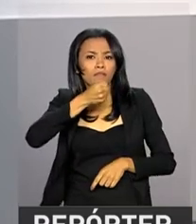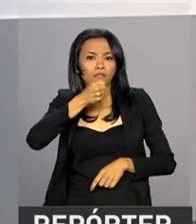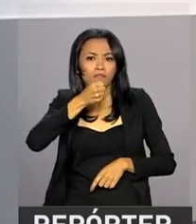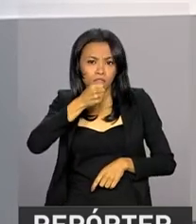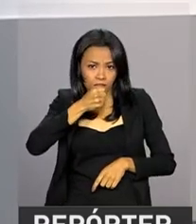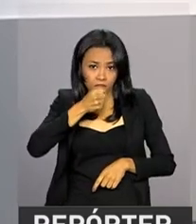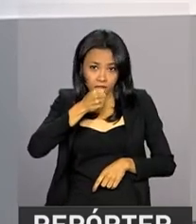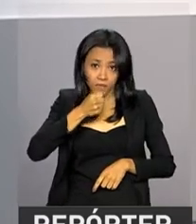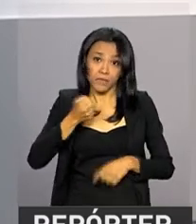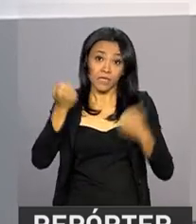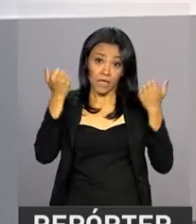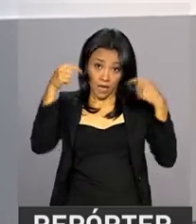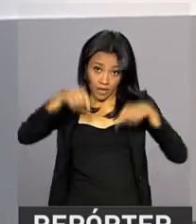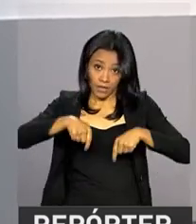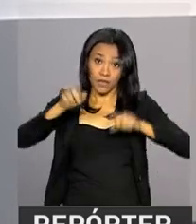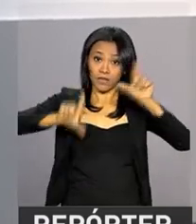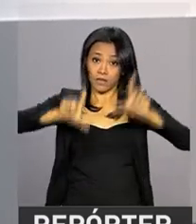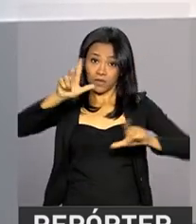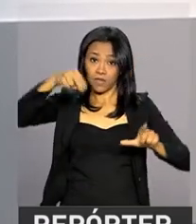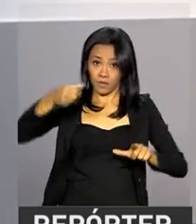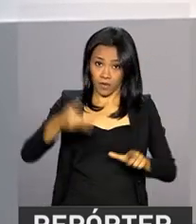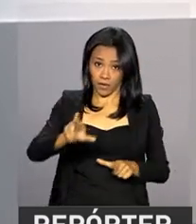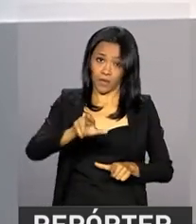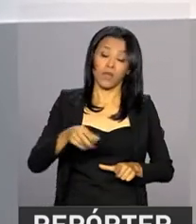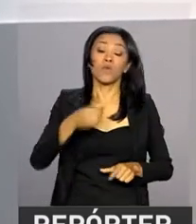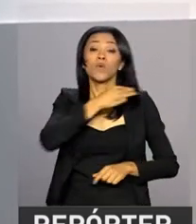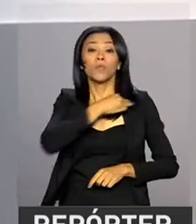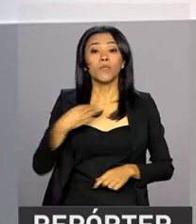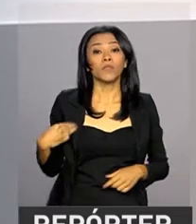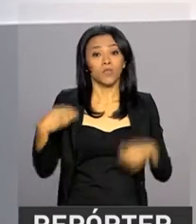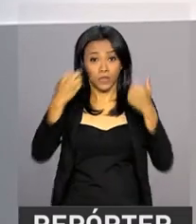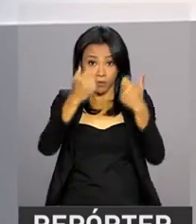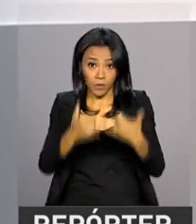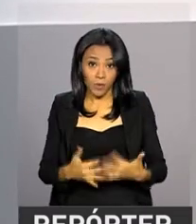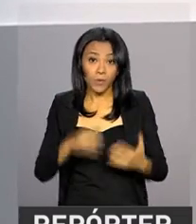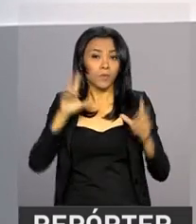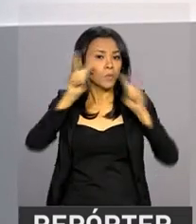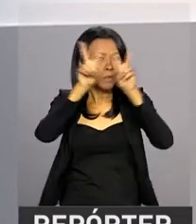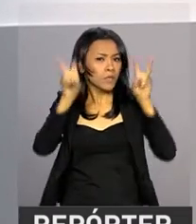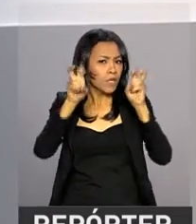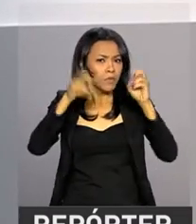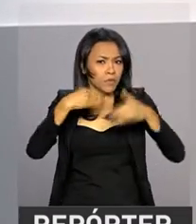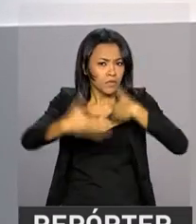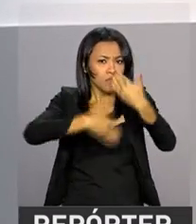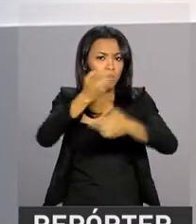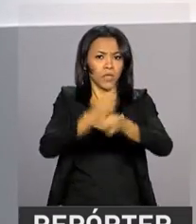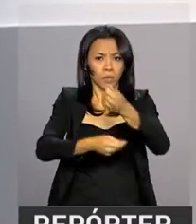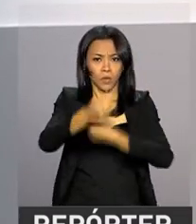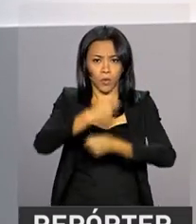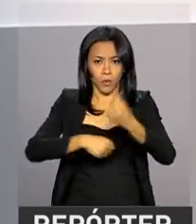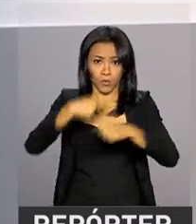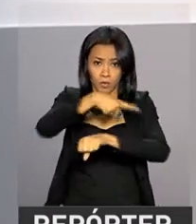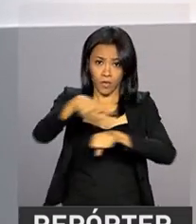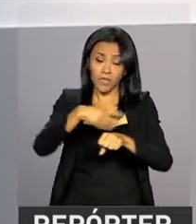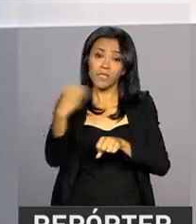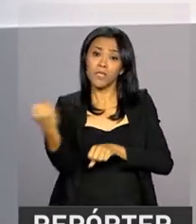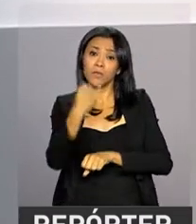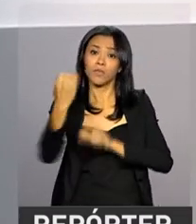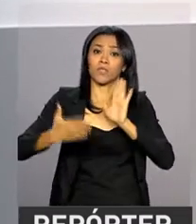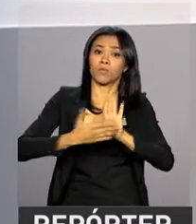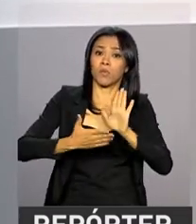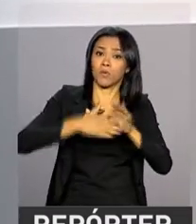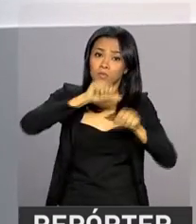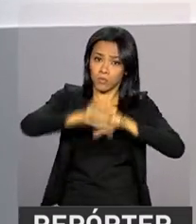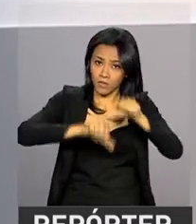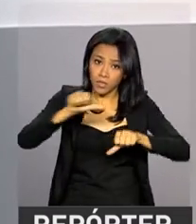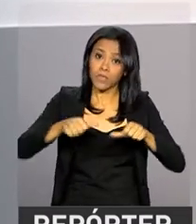Por Dentro do Governo, aqui na TV NBR. O ministro falou sobre o crescimento econômico do país e a importância das reformas. Henrique